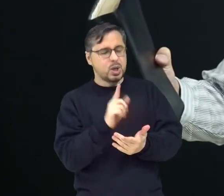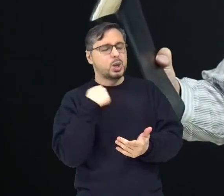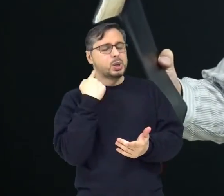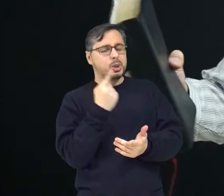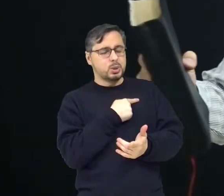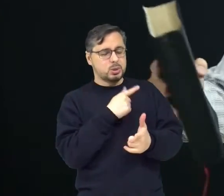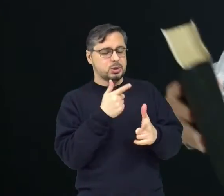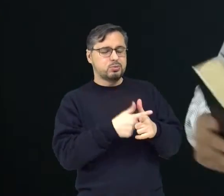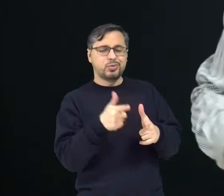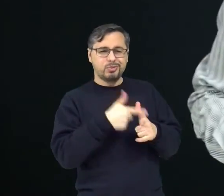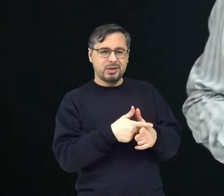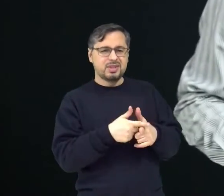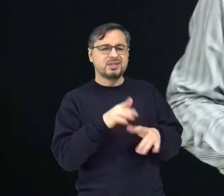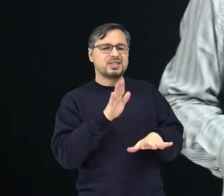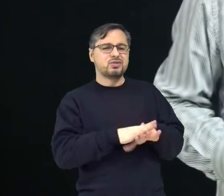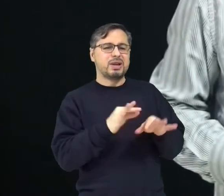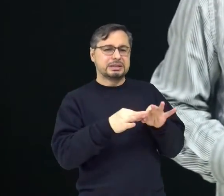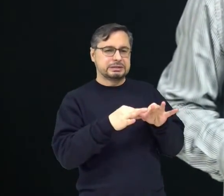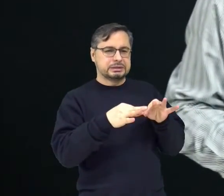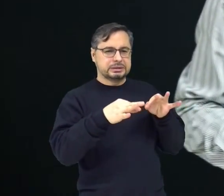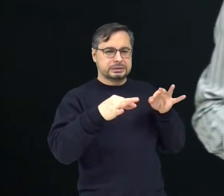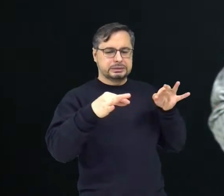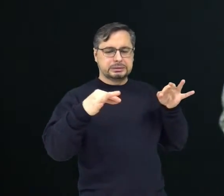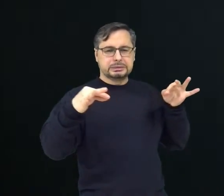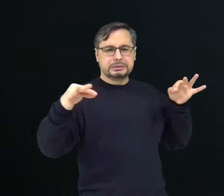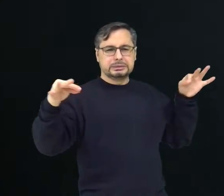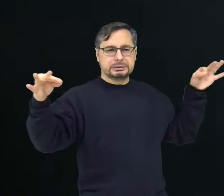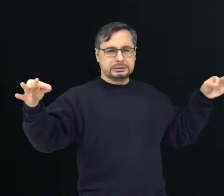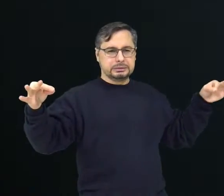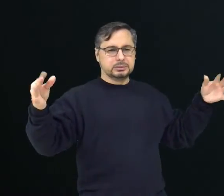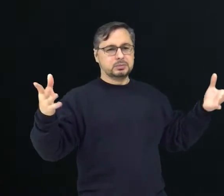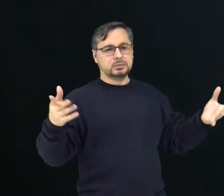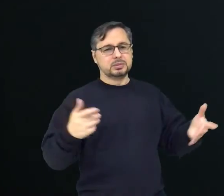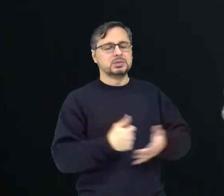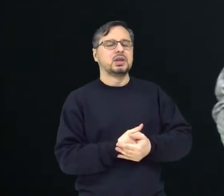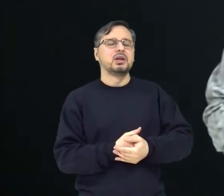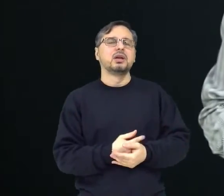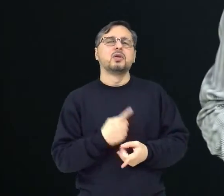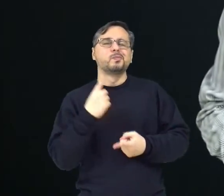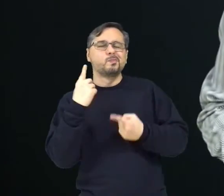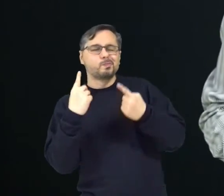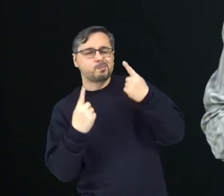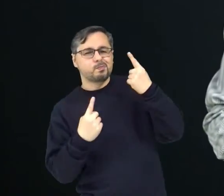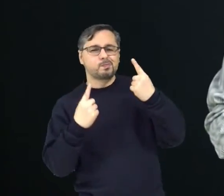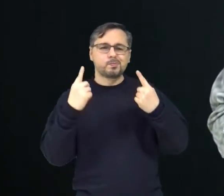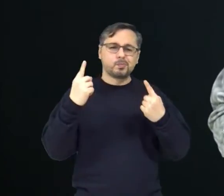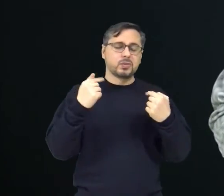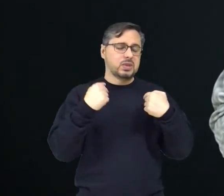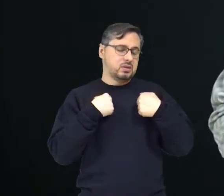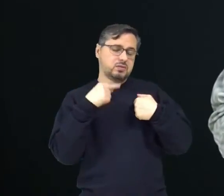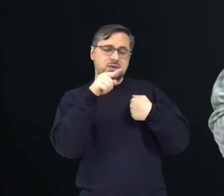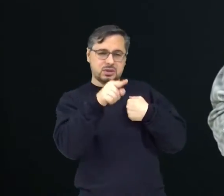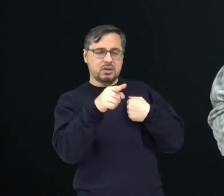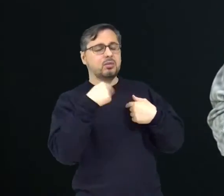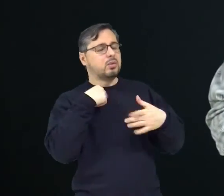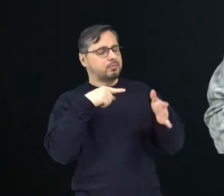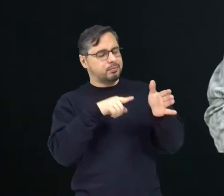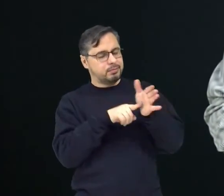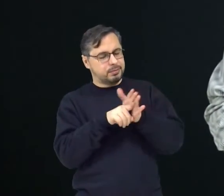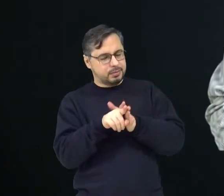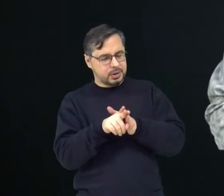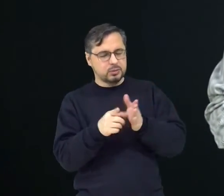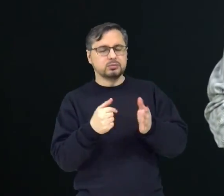problemas. E aí eu faço um questionamento, e você e eu, obviamente é um questionamento